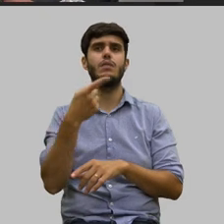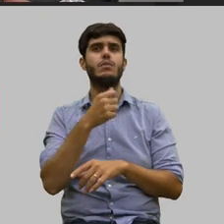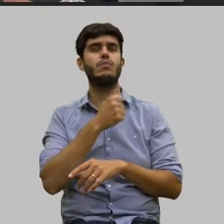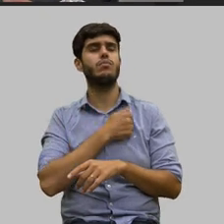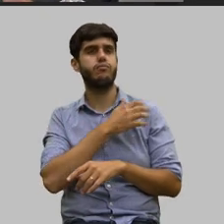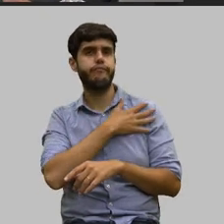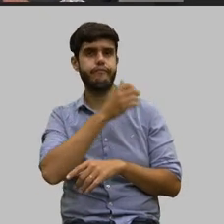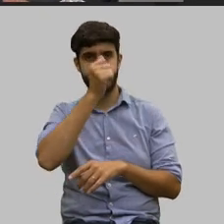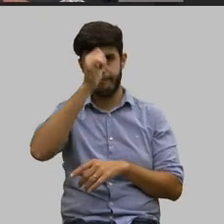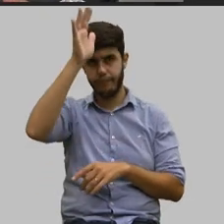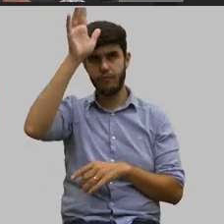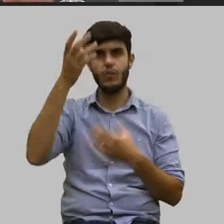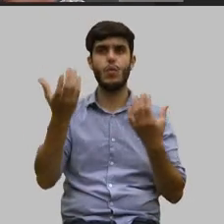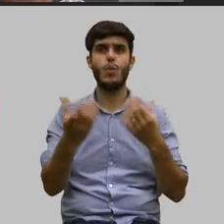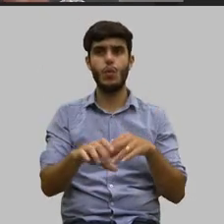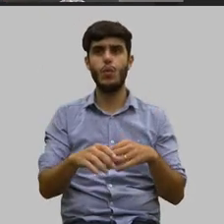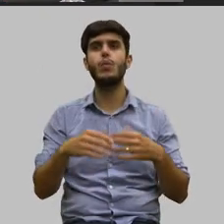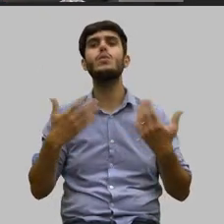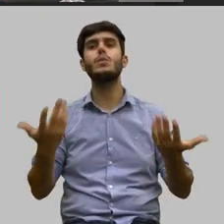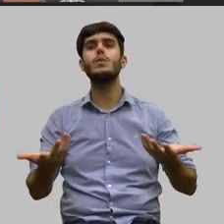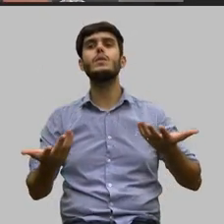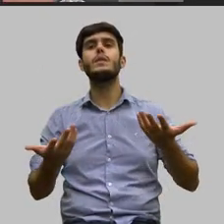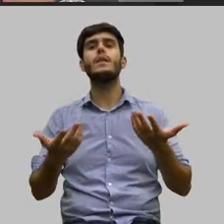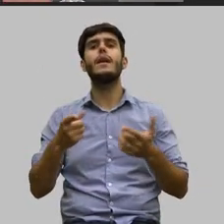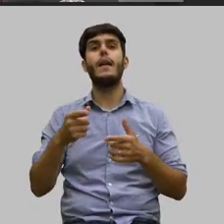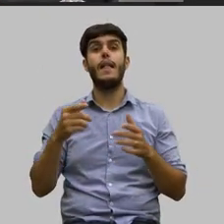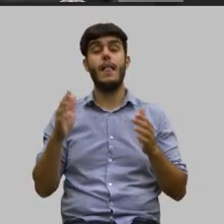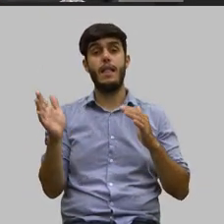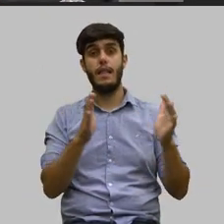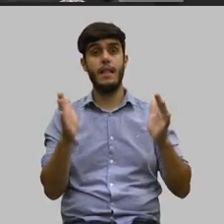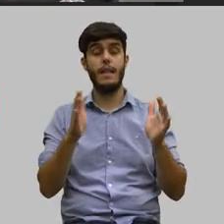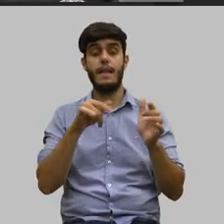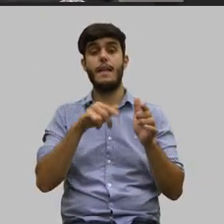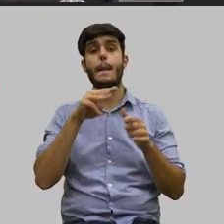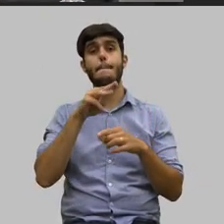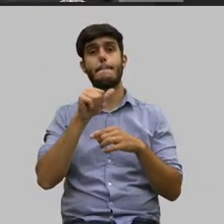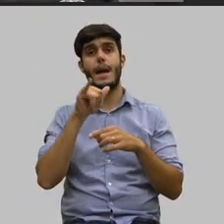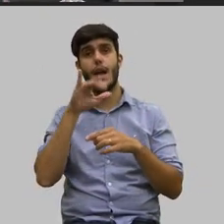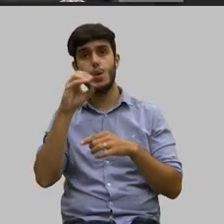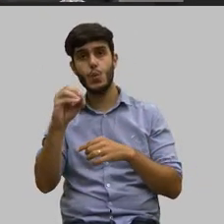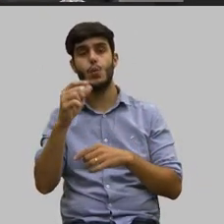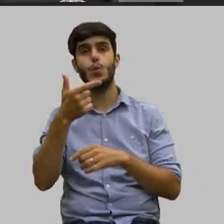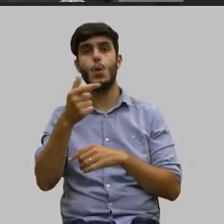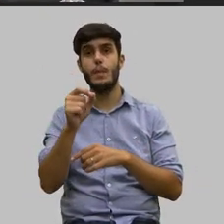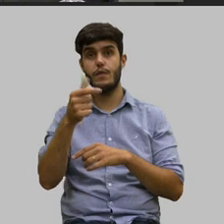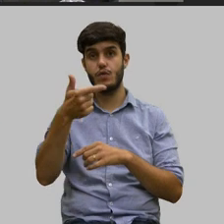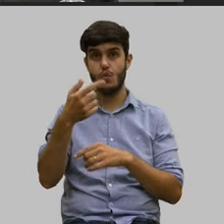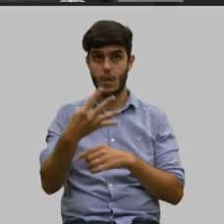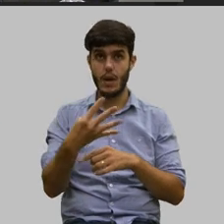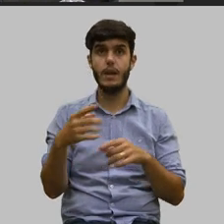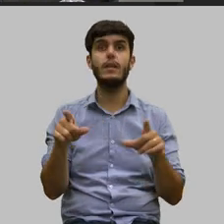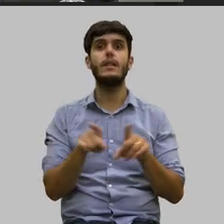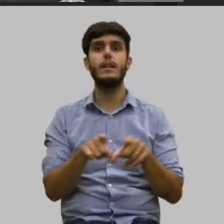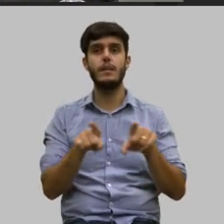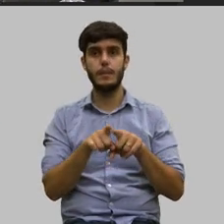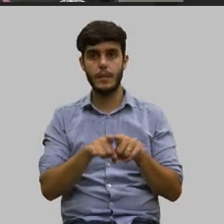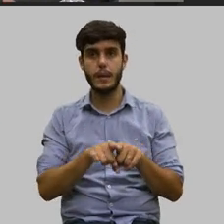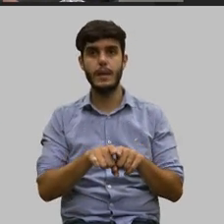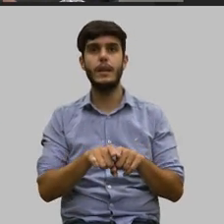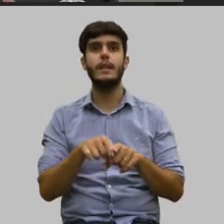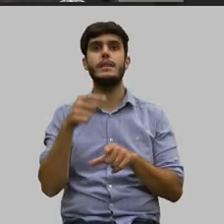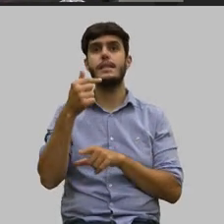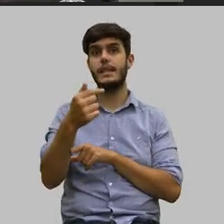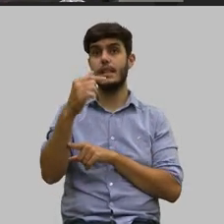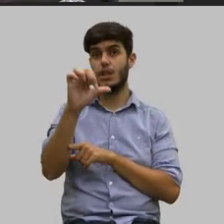concurso e o recorte até maio de 2024 nós temos aí eh já em execução 79